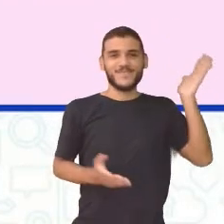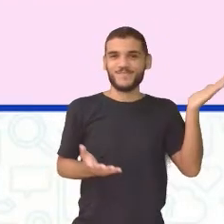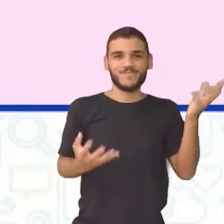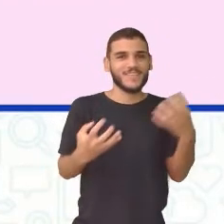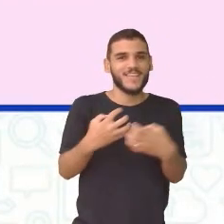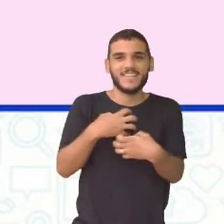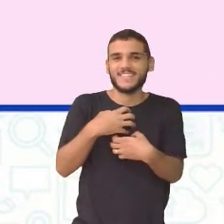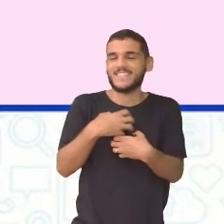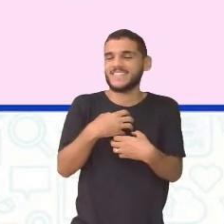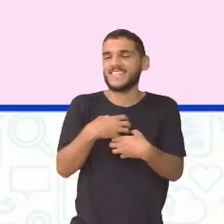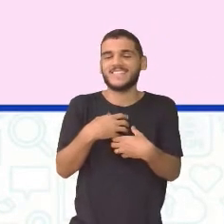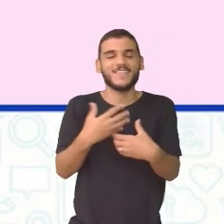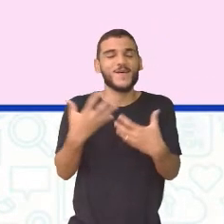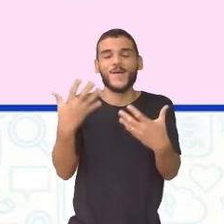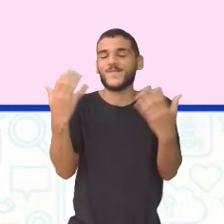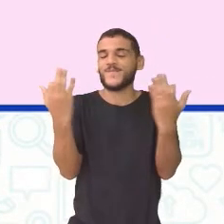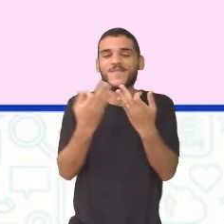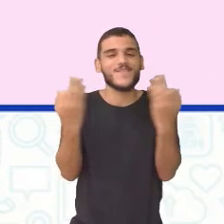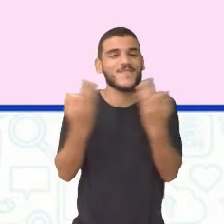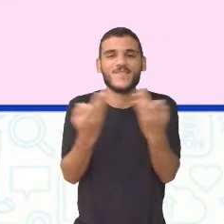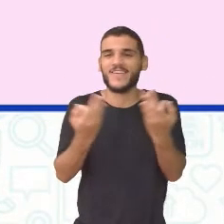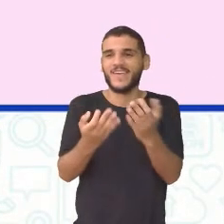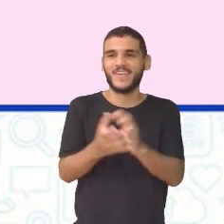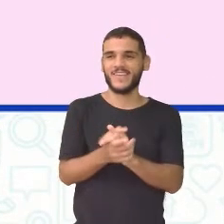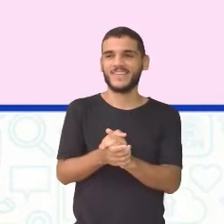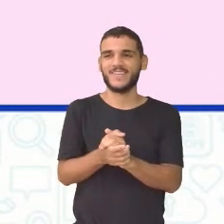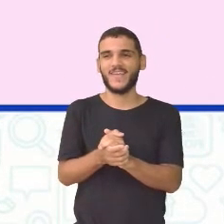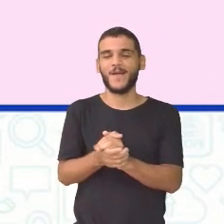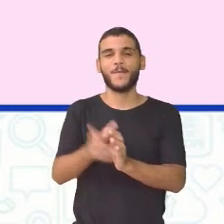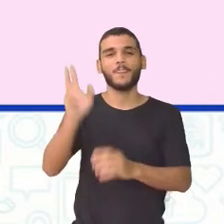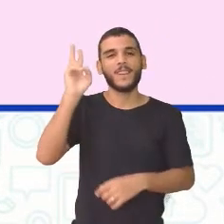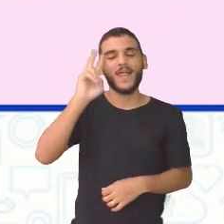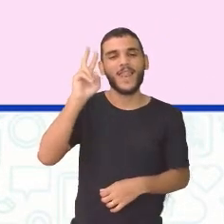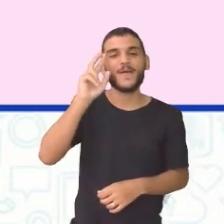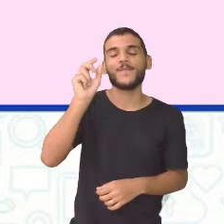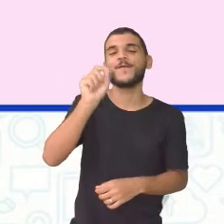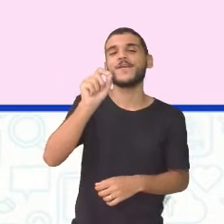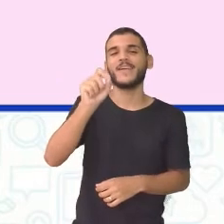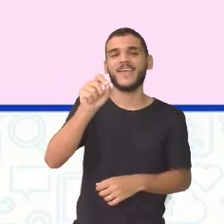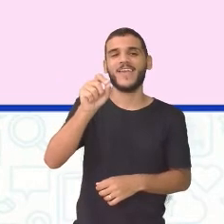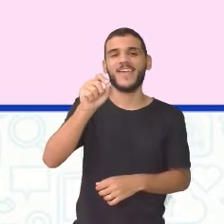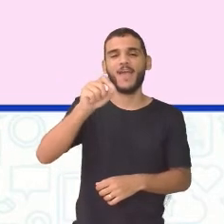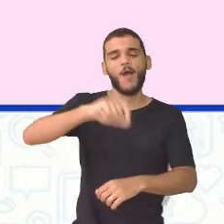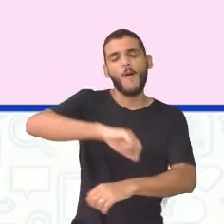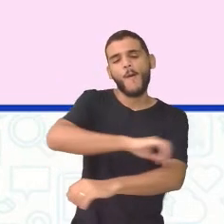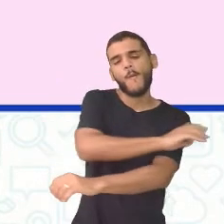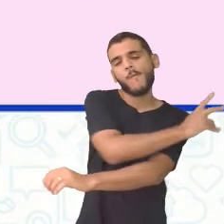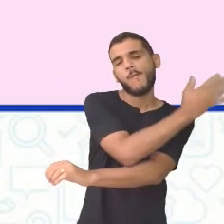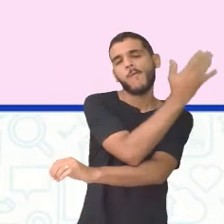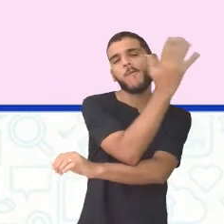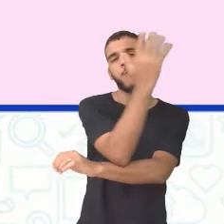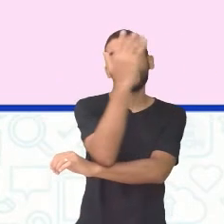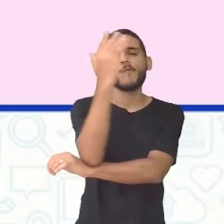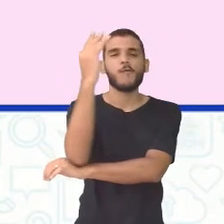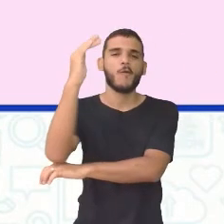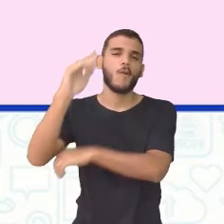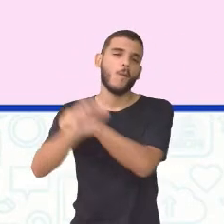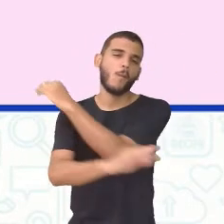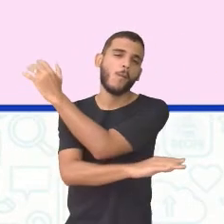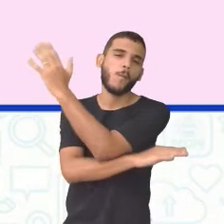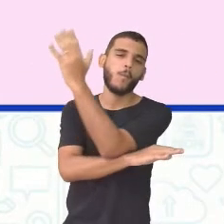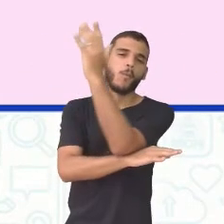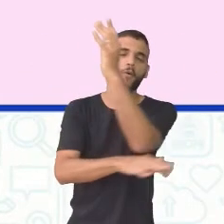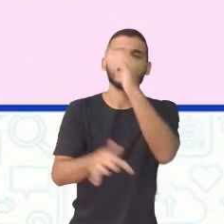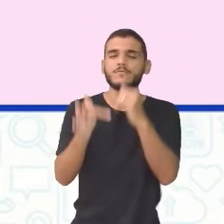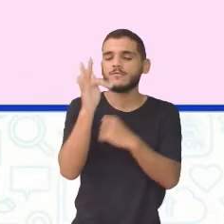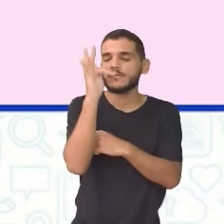uma floresta com folhas e flores e bichos e cores. É mesmo uma festa. Um